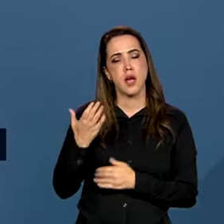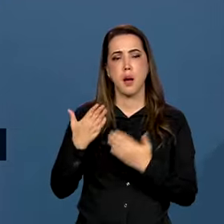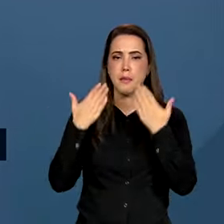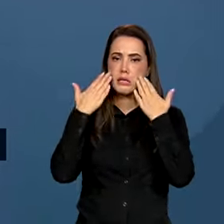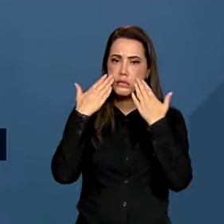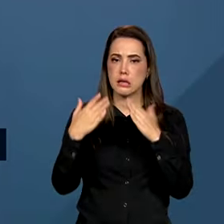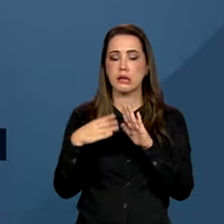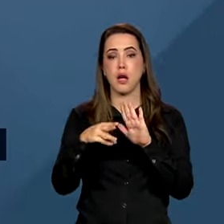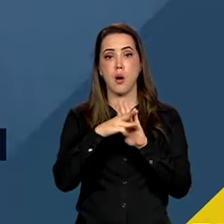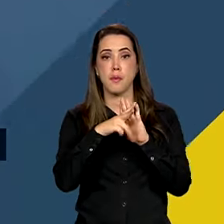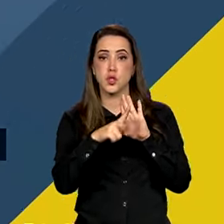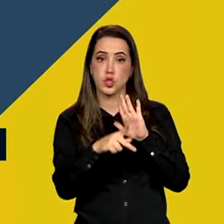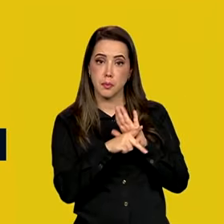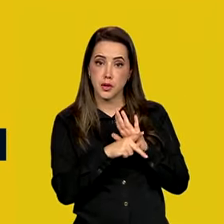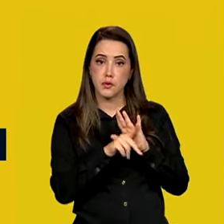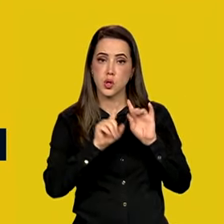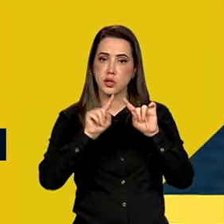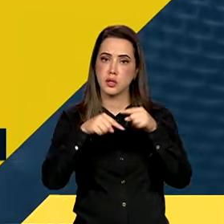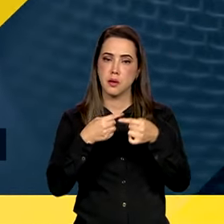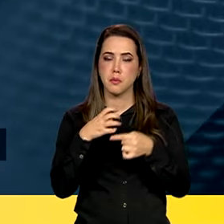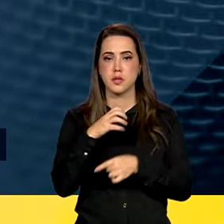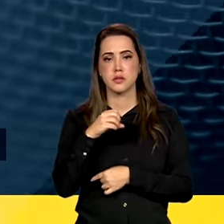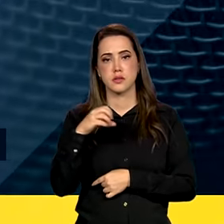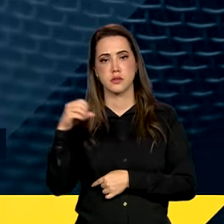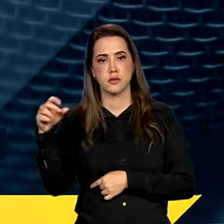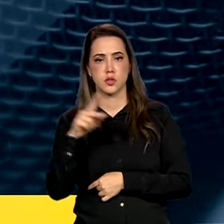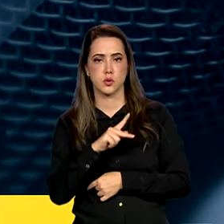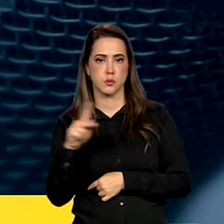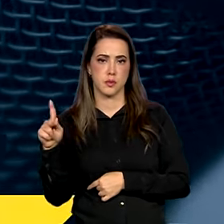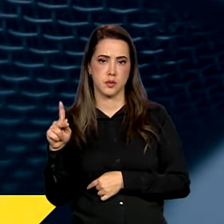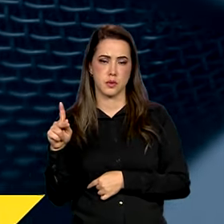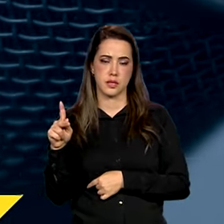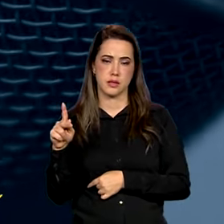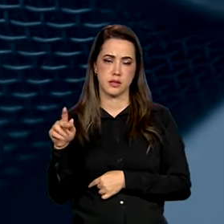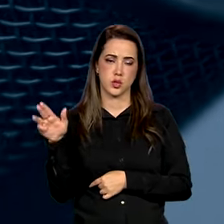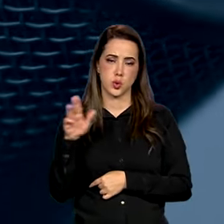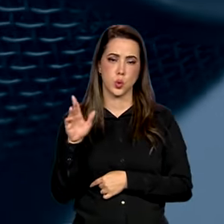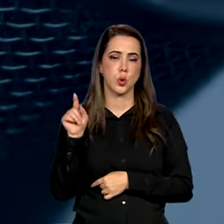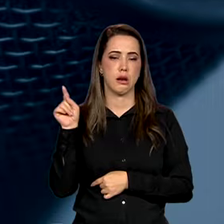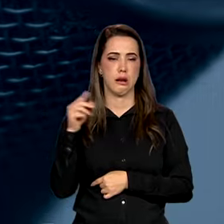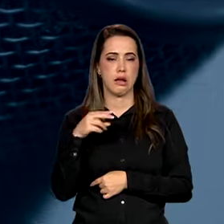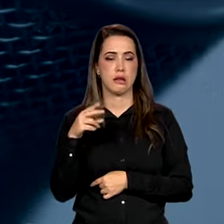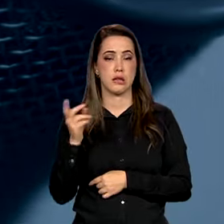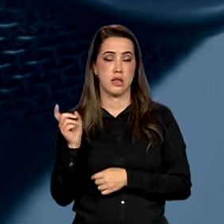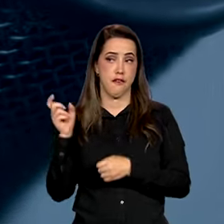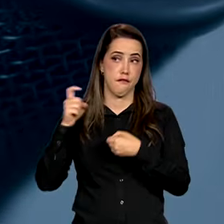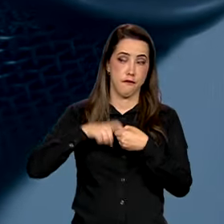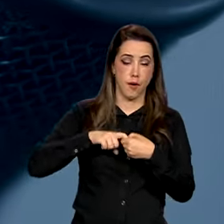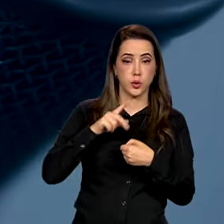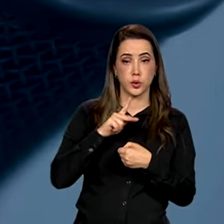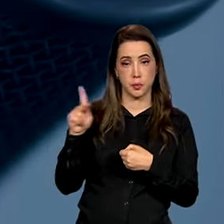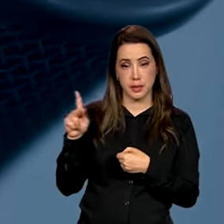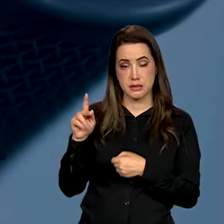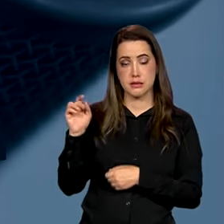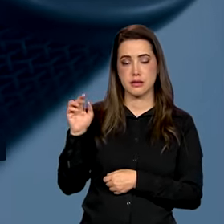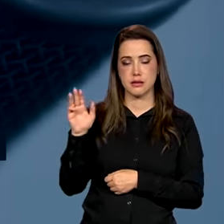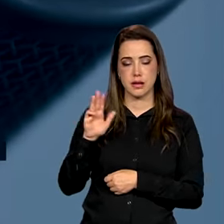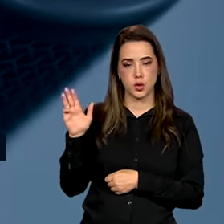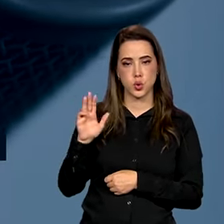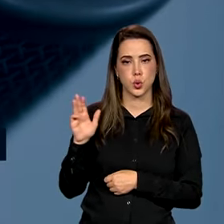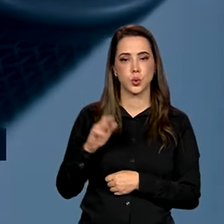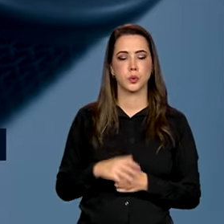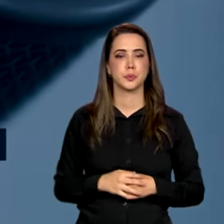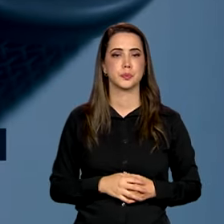uma Medida Provisória após a viagem do presidente Lula a China como detalhe é o ministro da casa civil